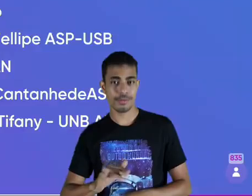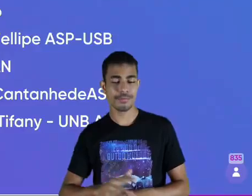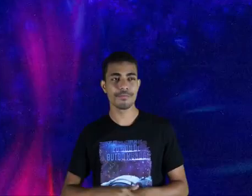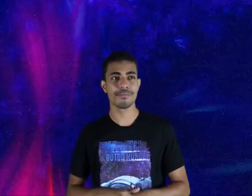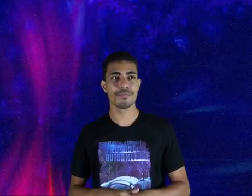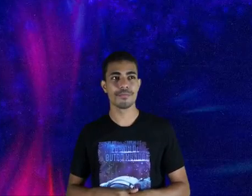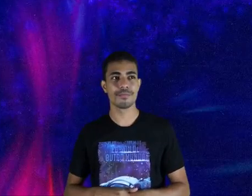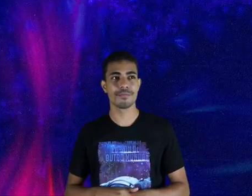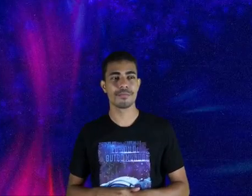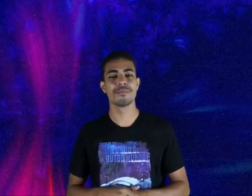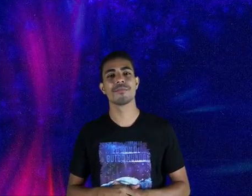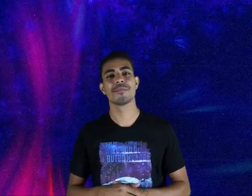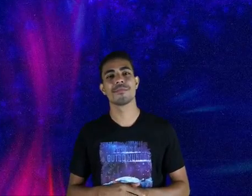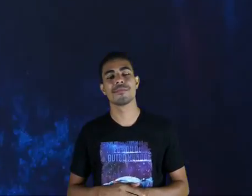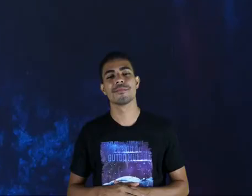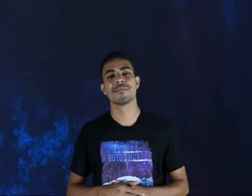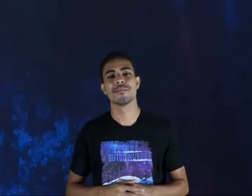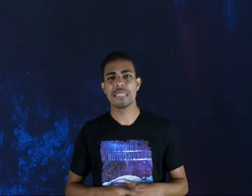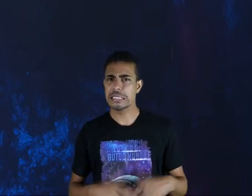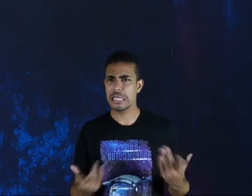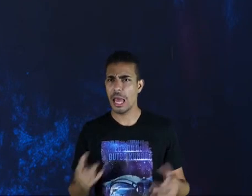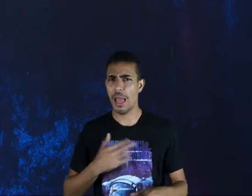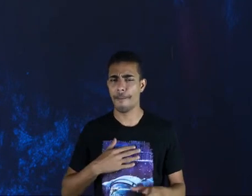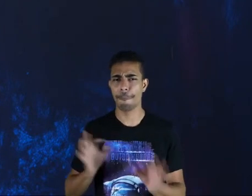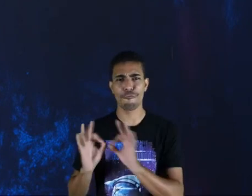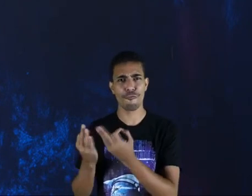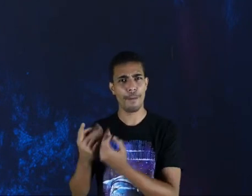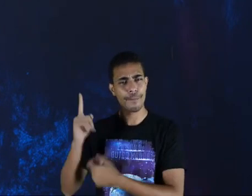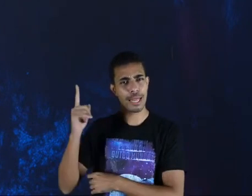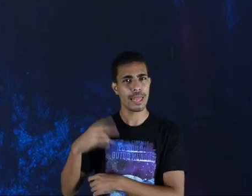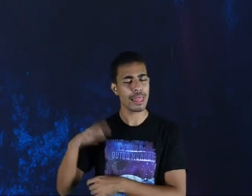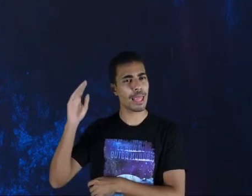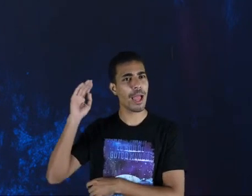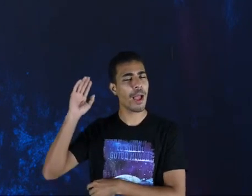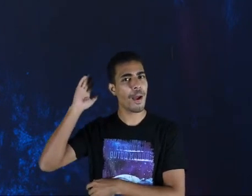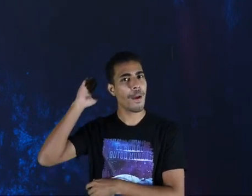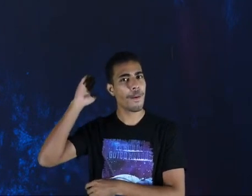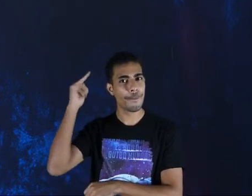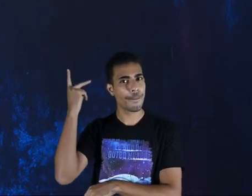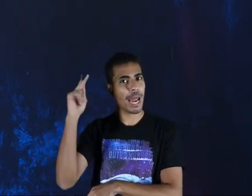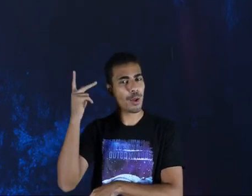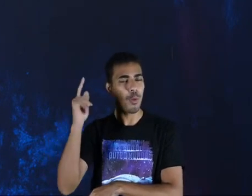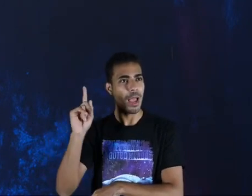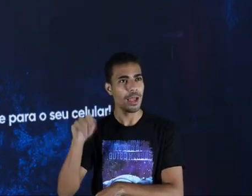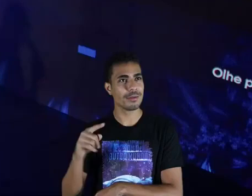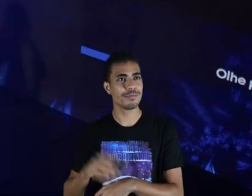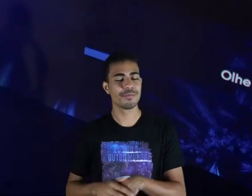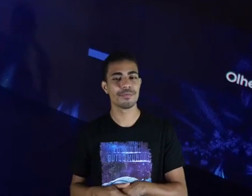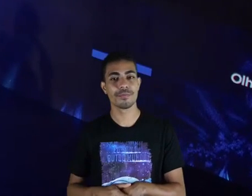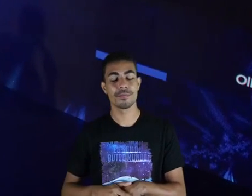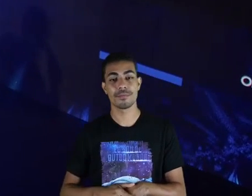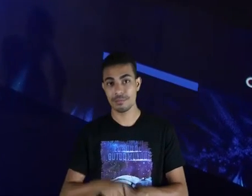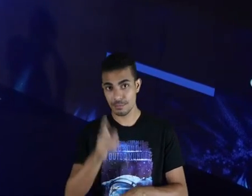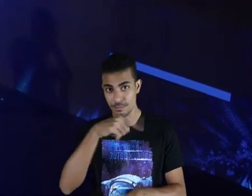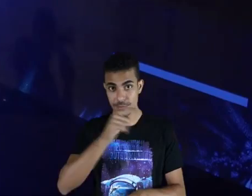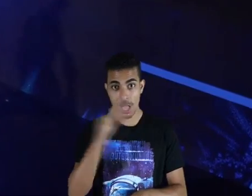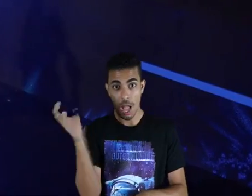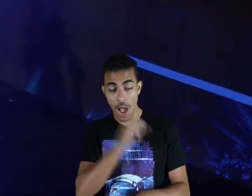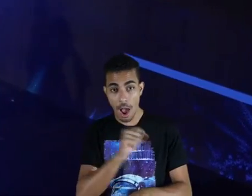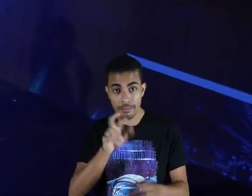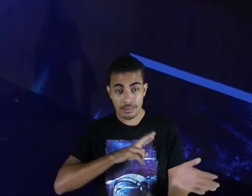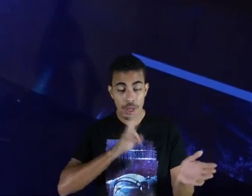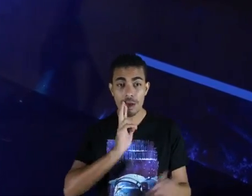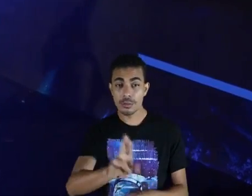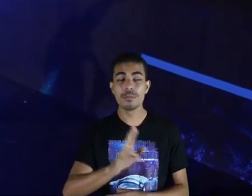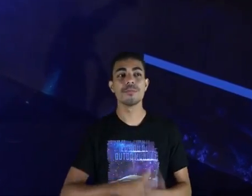Licá. Deve ser parente do pastor Ebson Licá, não sei, se é do lado do Paraguai. Deve estar na área. Responda rápido para obter mais pontos. Valendo